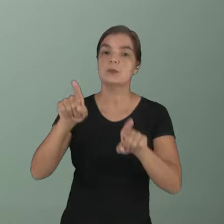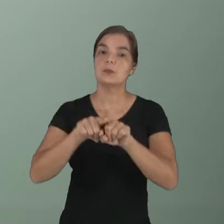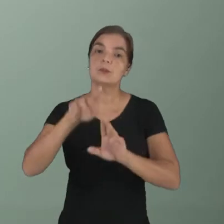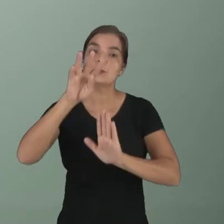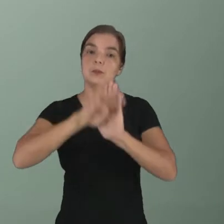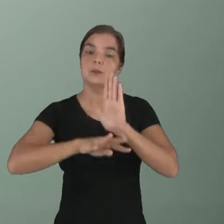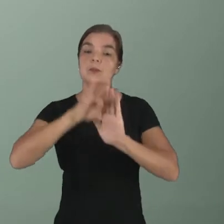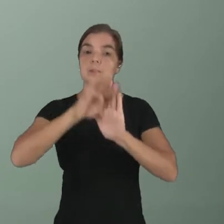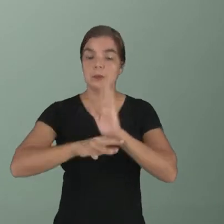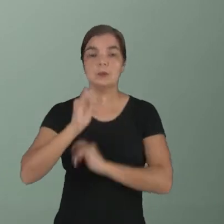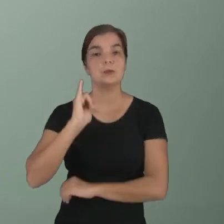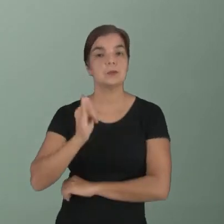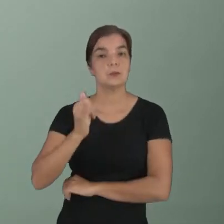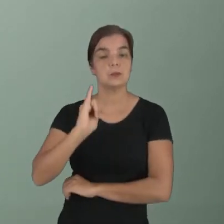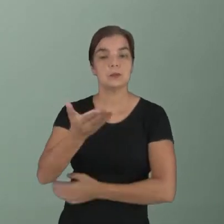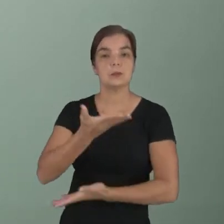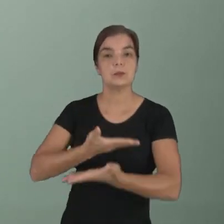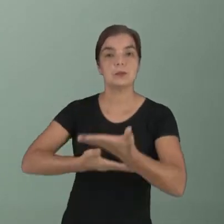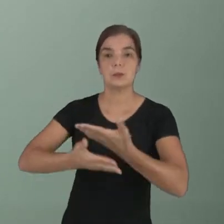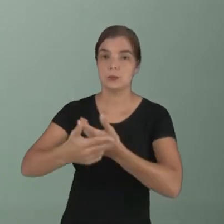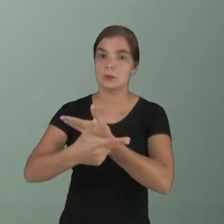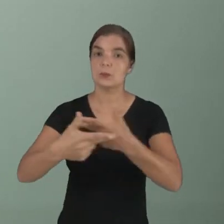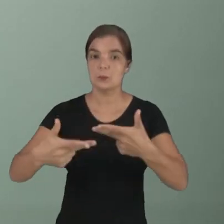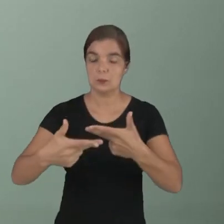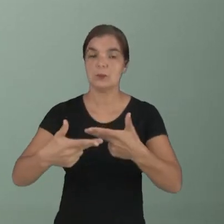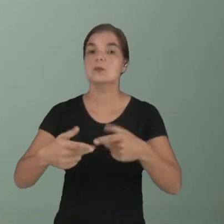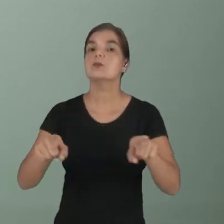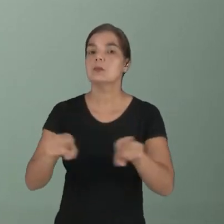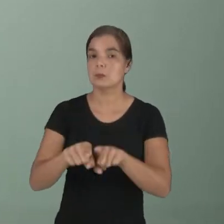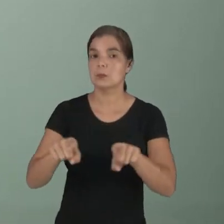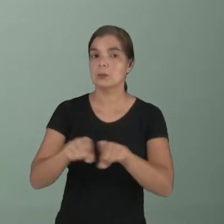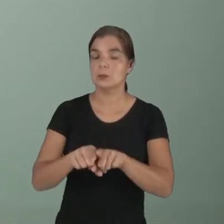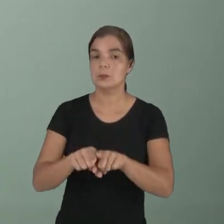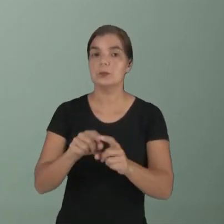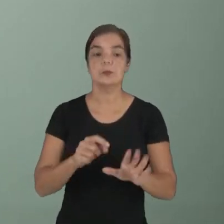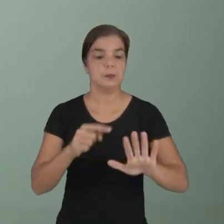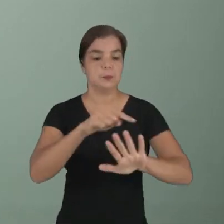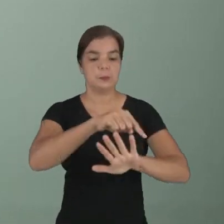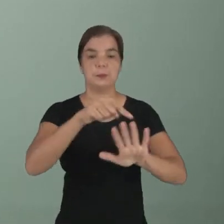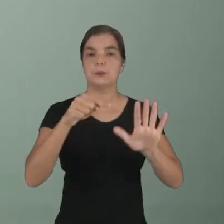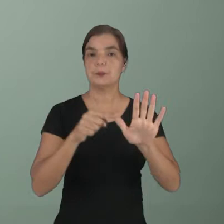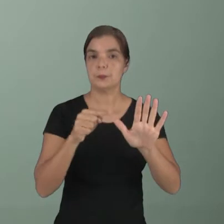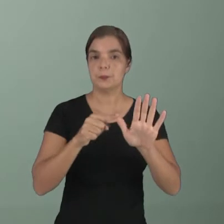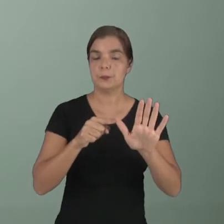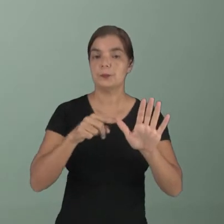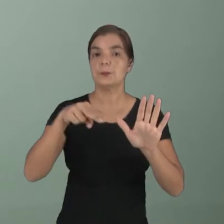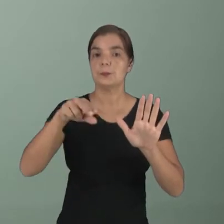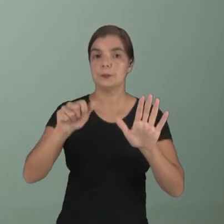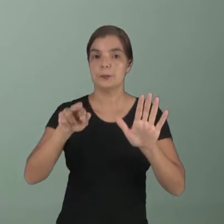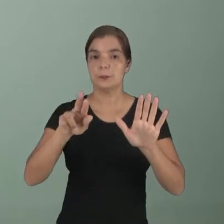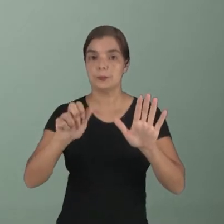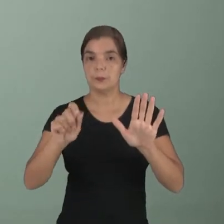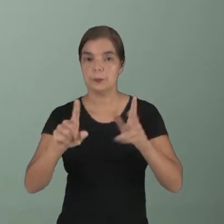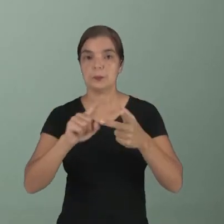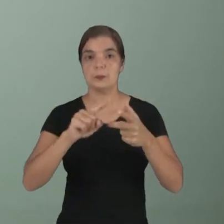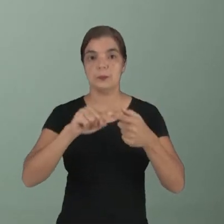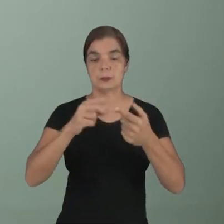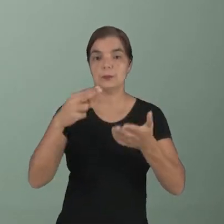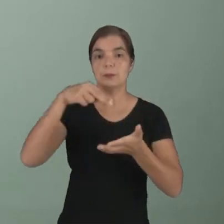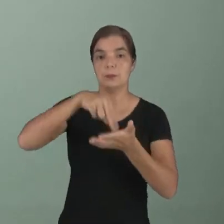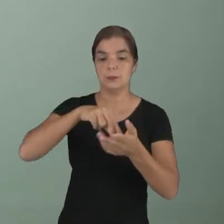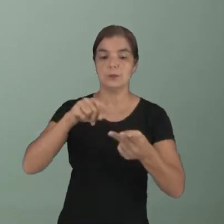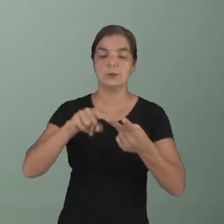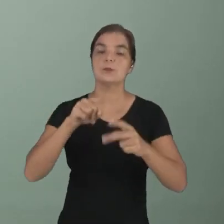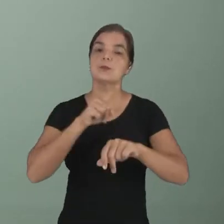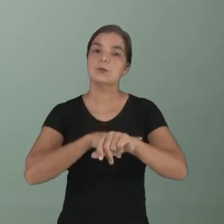texto narrativo, ele envolve elementos da narrativa. 5 elementos: narrador, personagem,